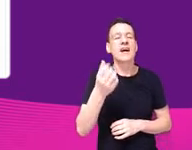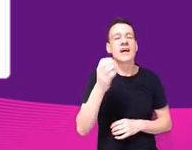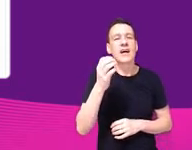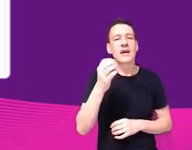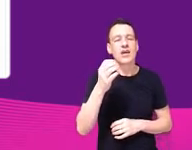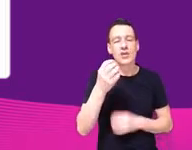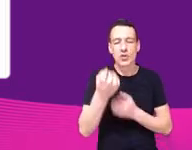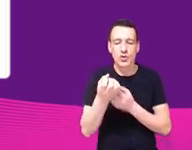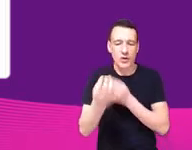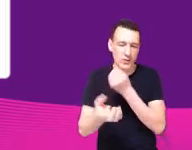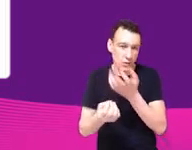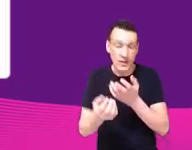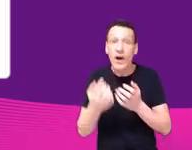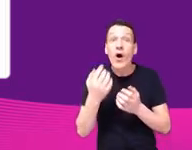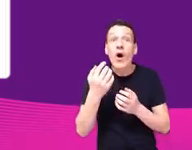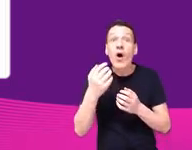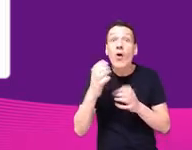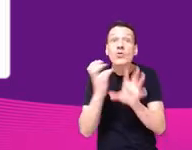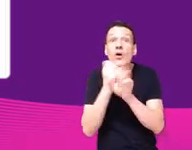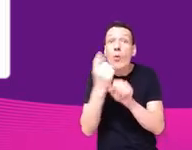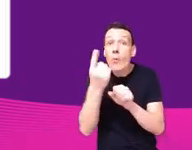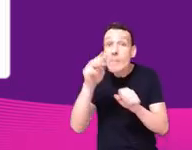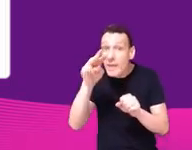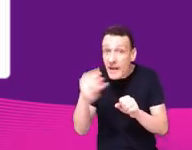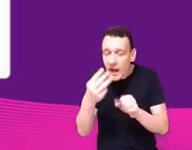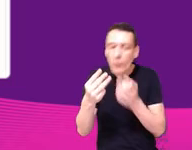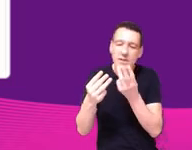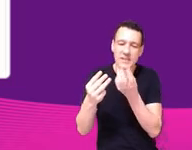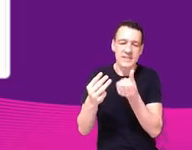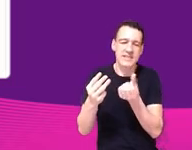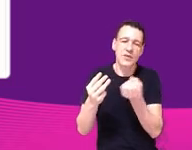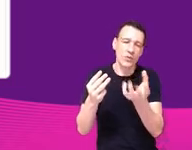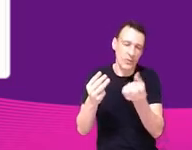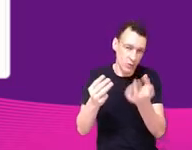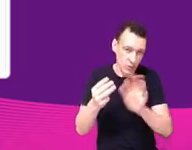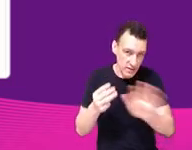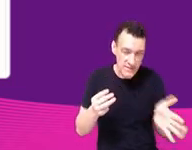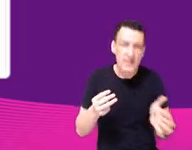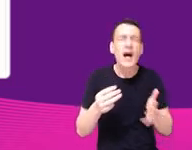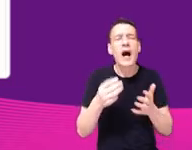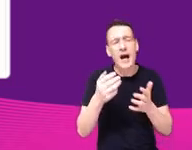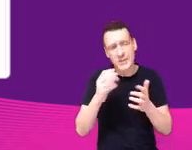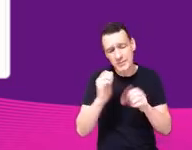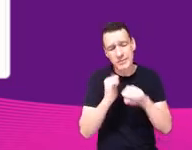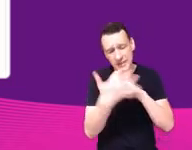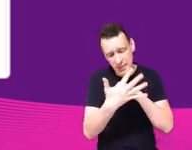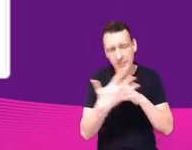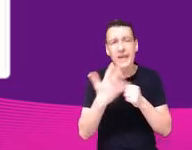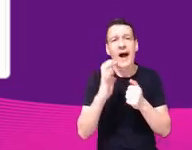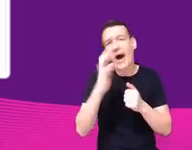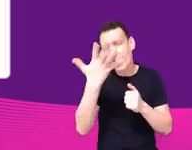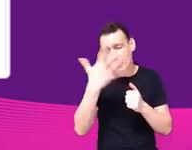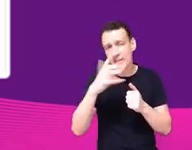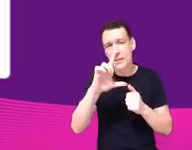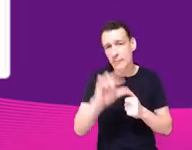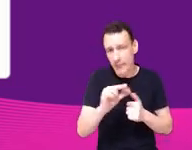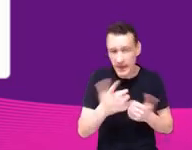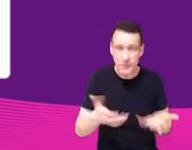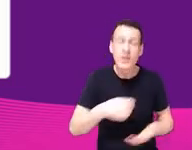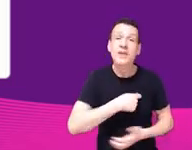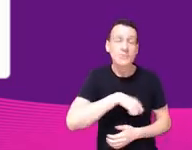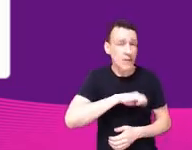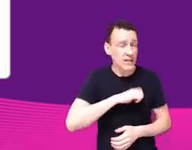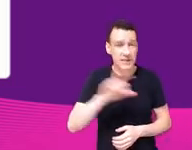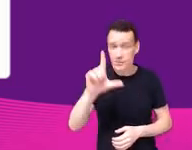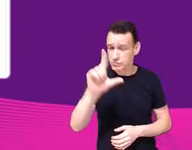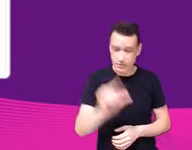doadores por milhão de habitantes. O impacto da pandemia, já mencionado, foi significativo. Na Espanha isso caiu muito, e em